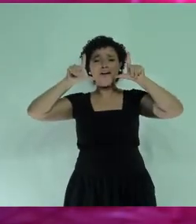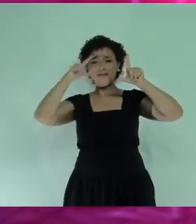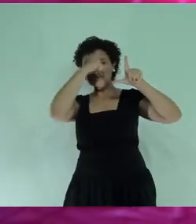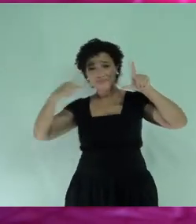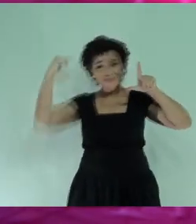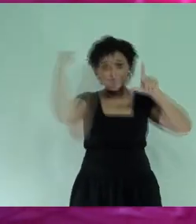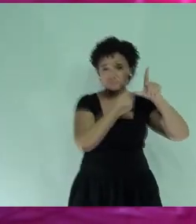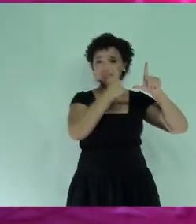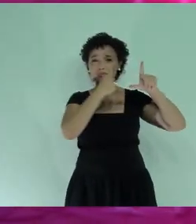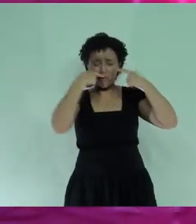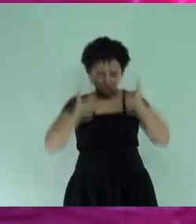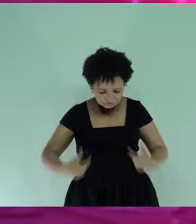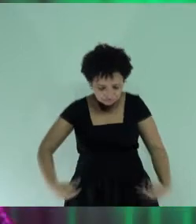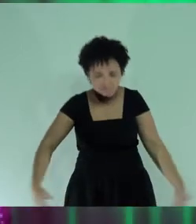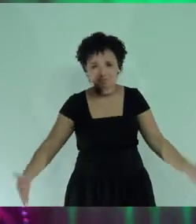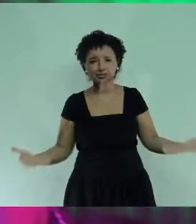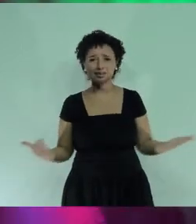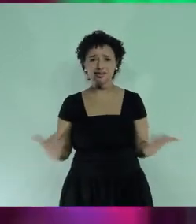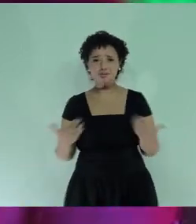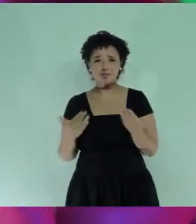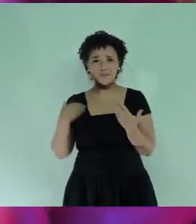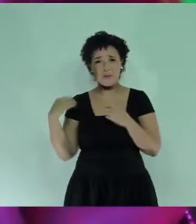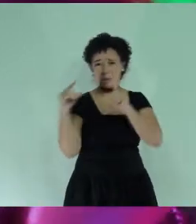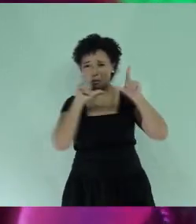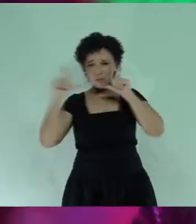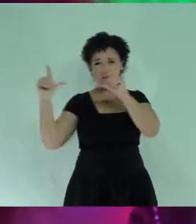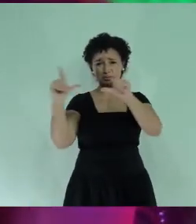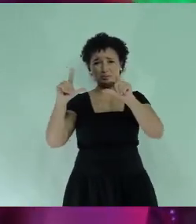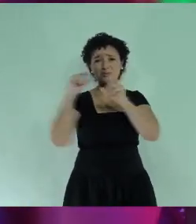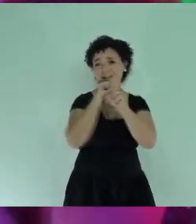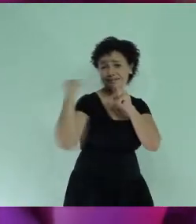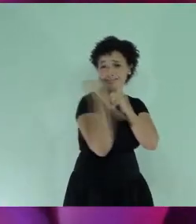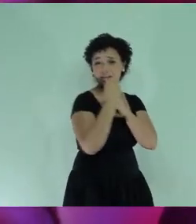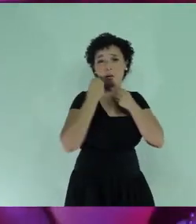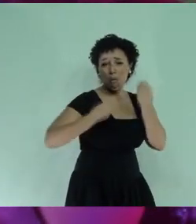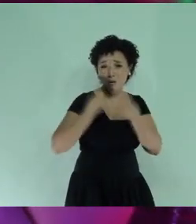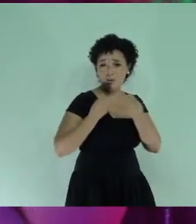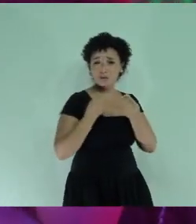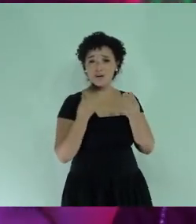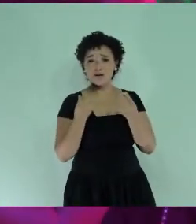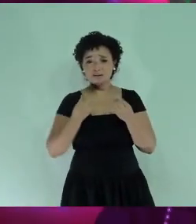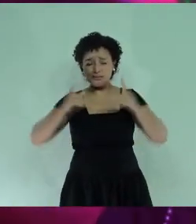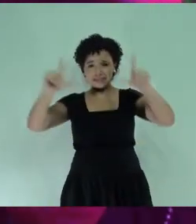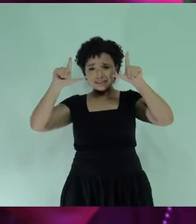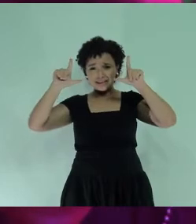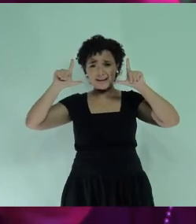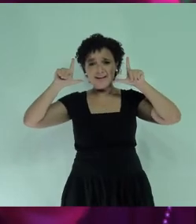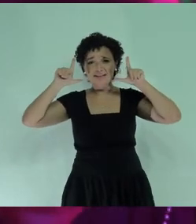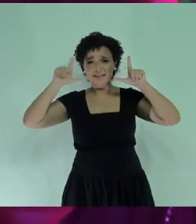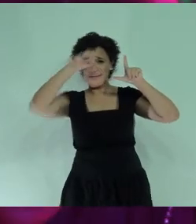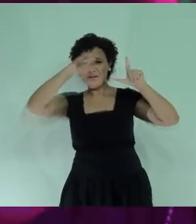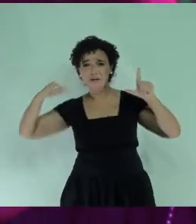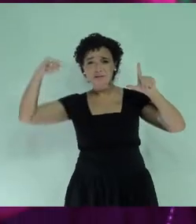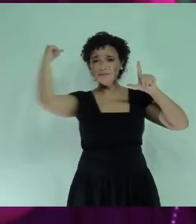tarja de conforto no meu corpo diz: não recomendado à sociedade. A placa